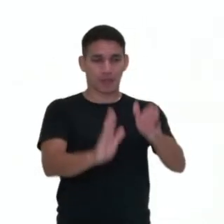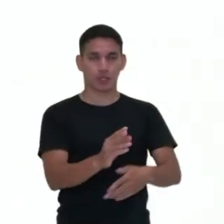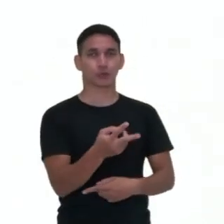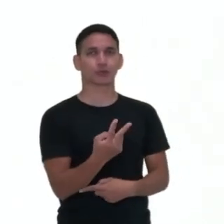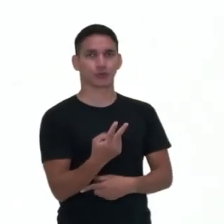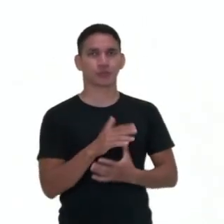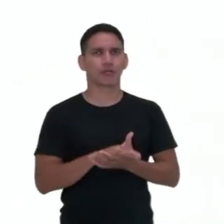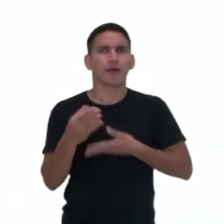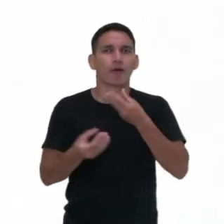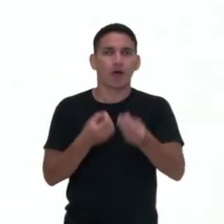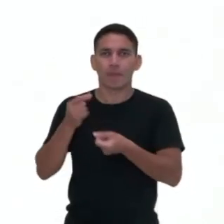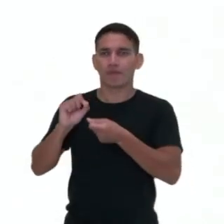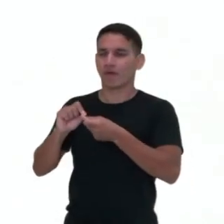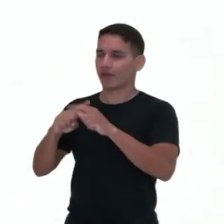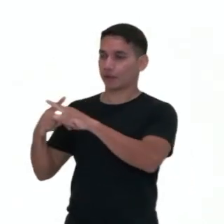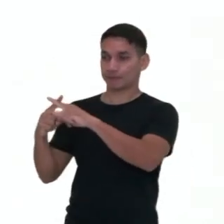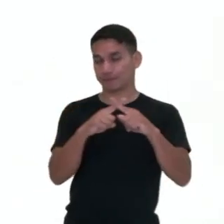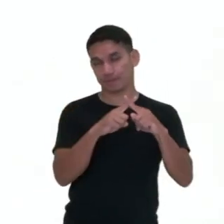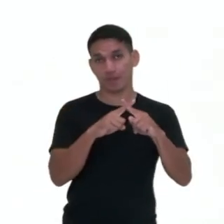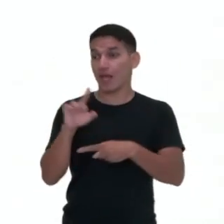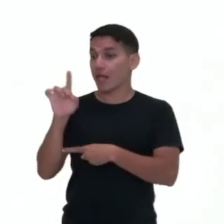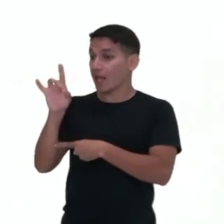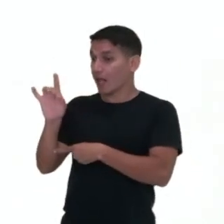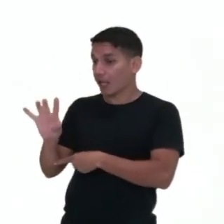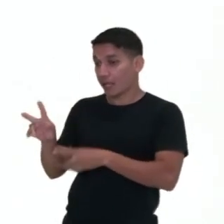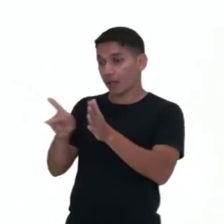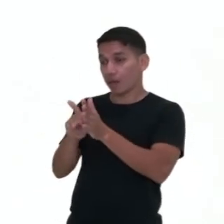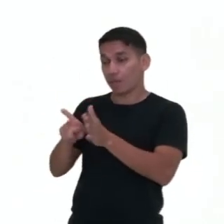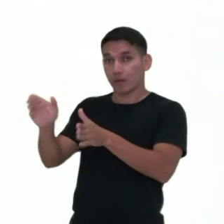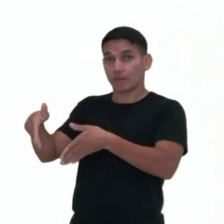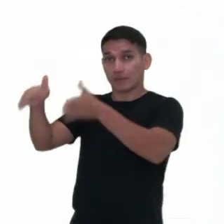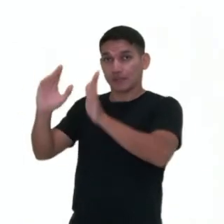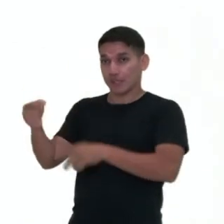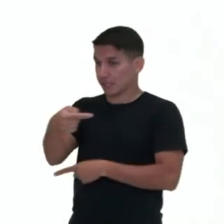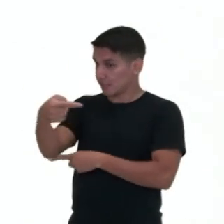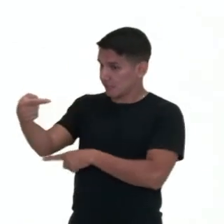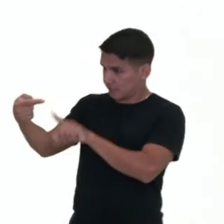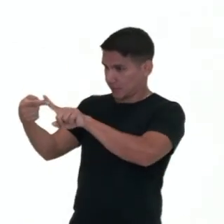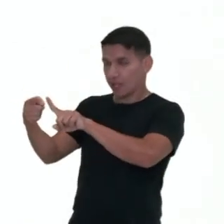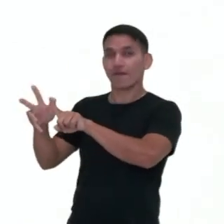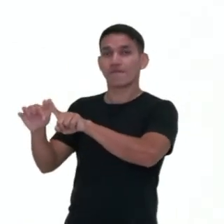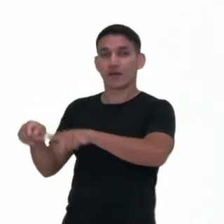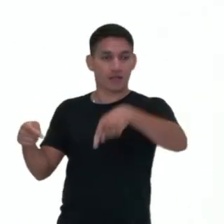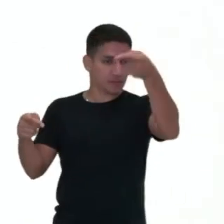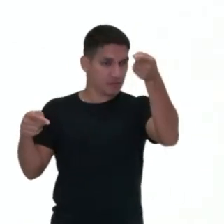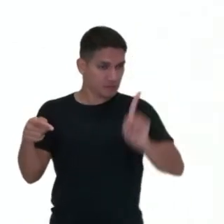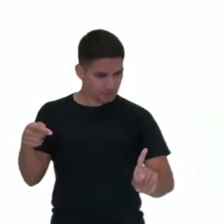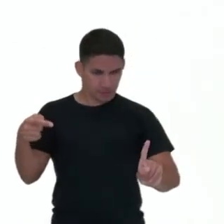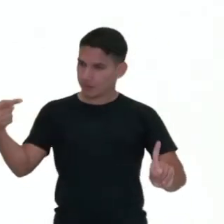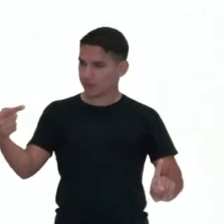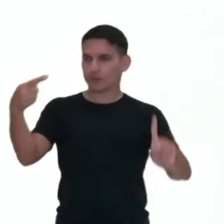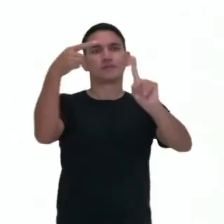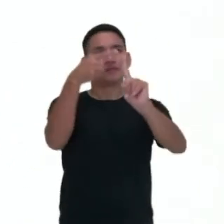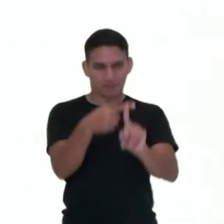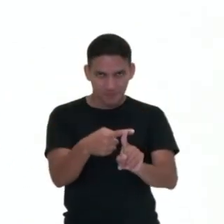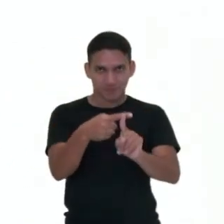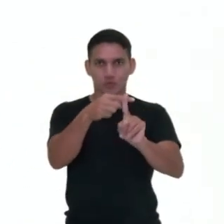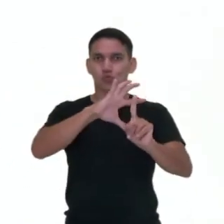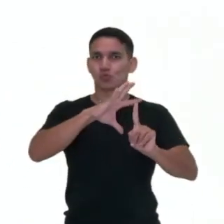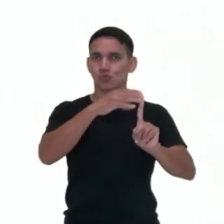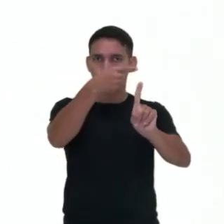2. Vamos fazer a multiplicação. Então cada elemento da primeira linha vai multiplicar com os elementos da primeira